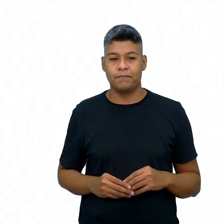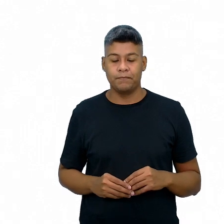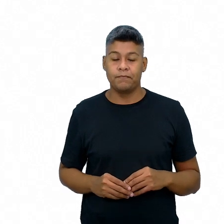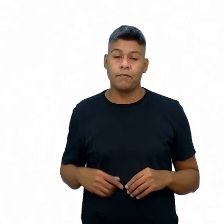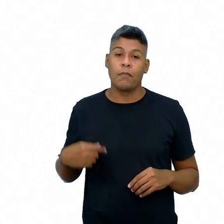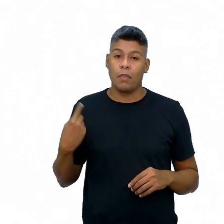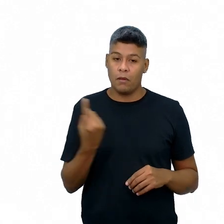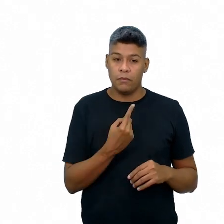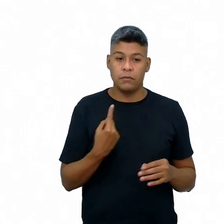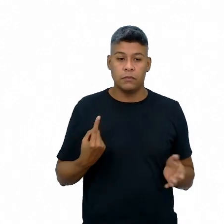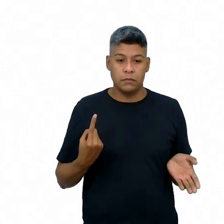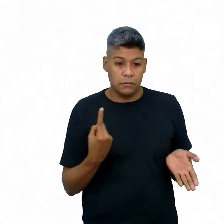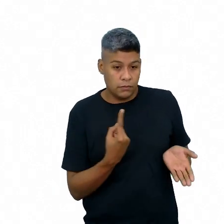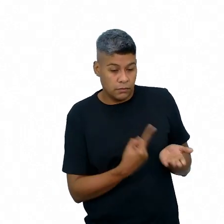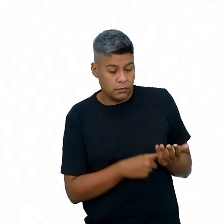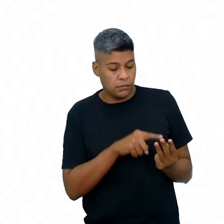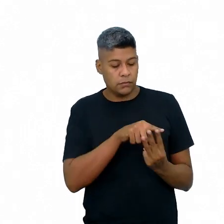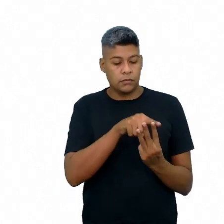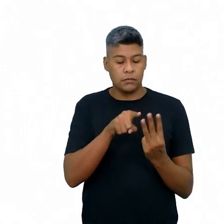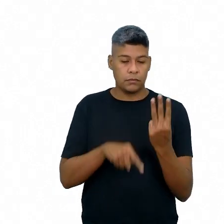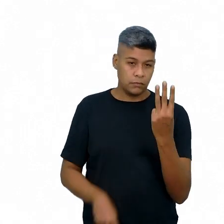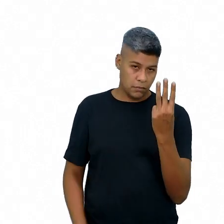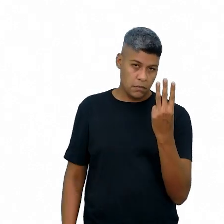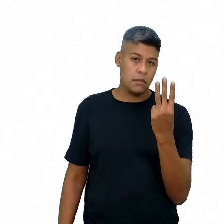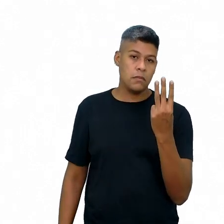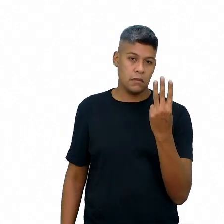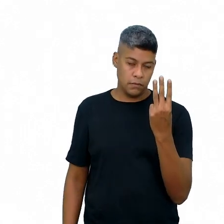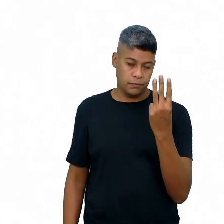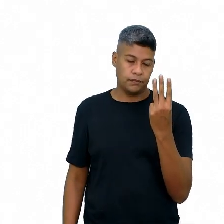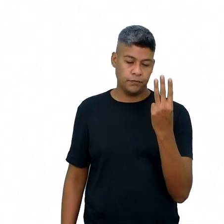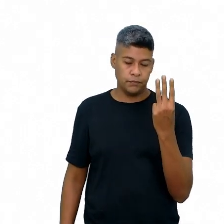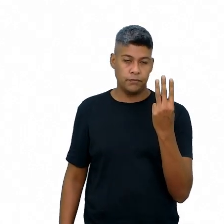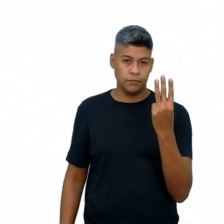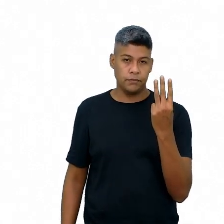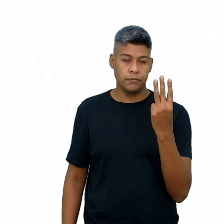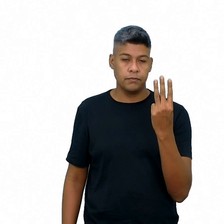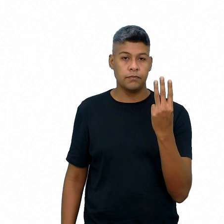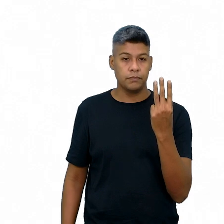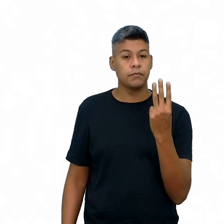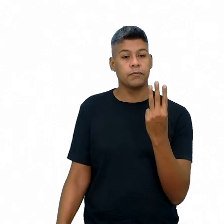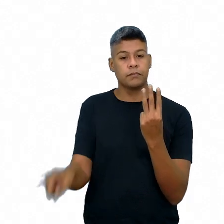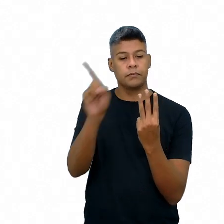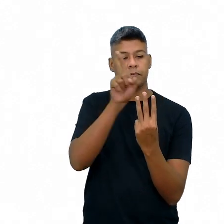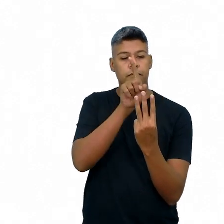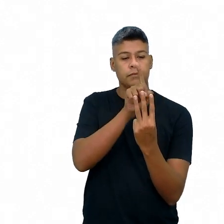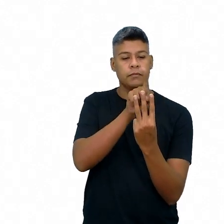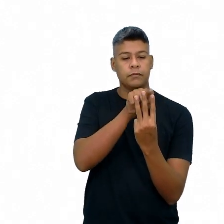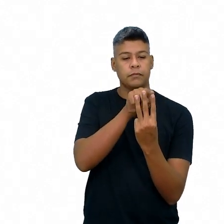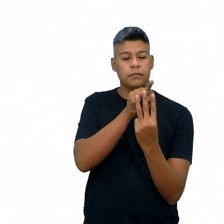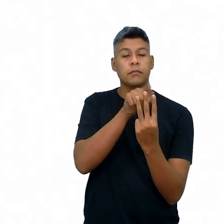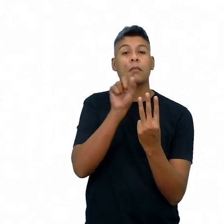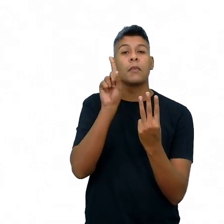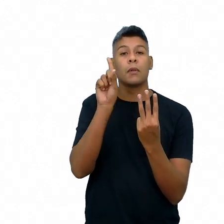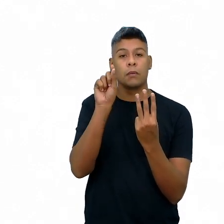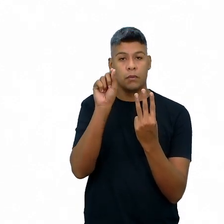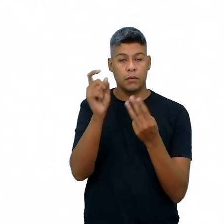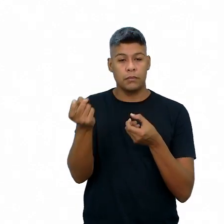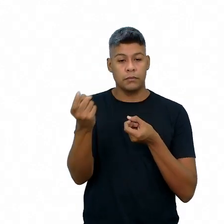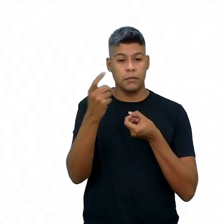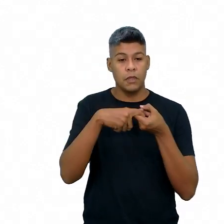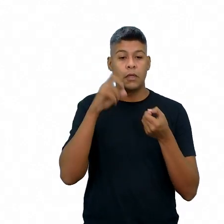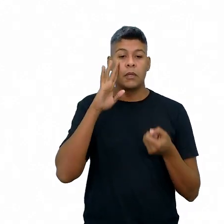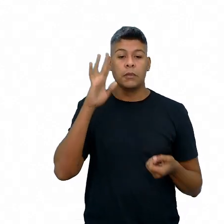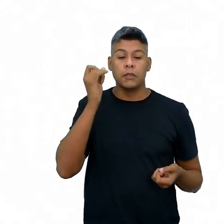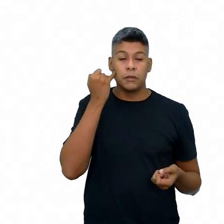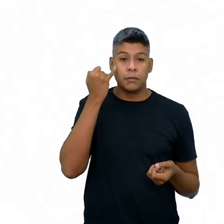A nossa agenda ela está dividida em 3 momentos hoje. O nosso primeiro momento é falando sobre a retomada das